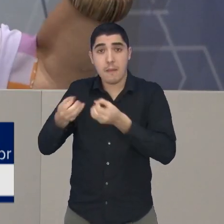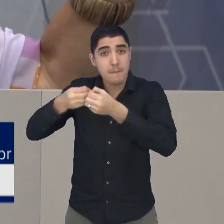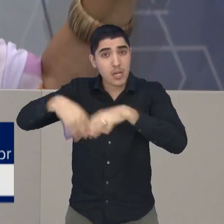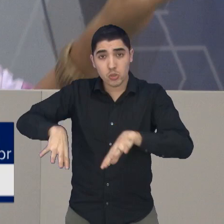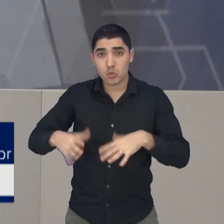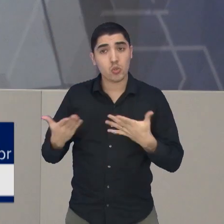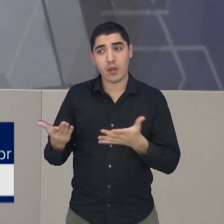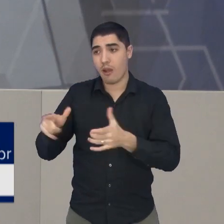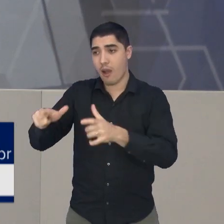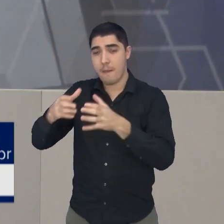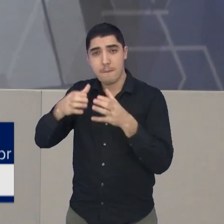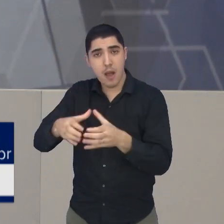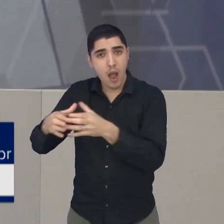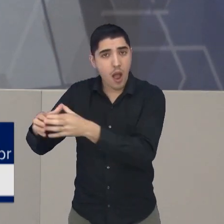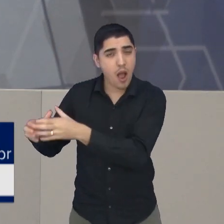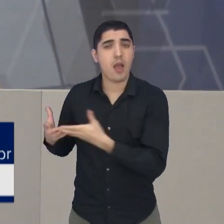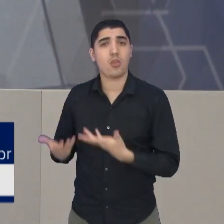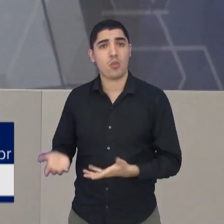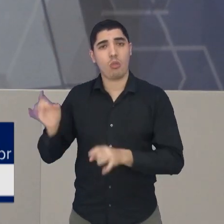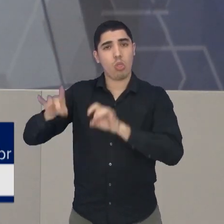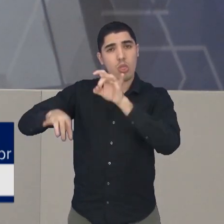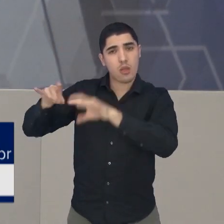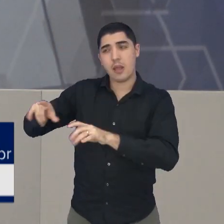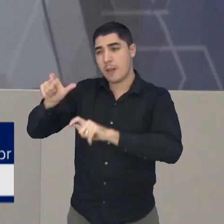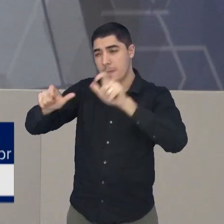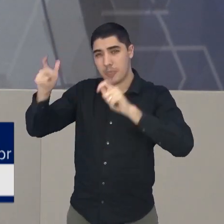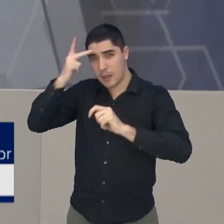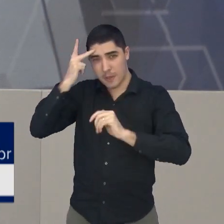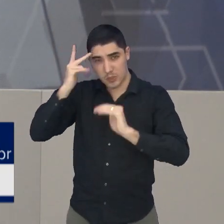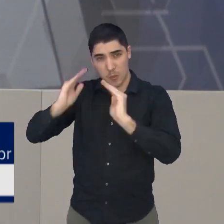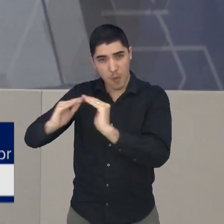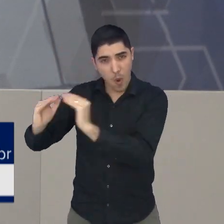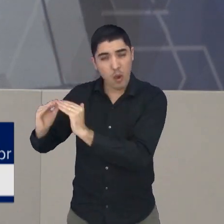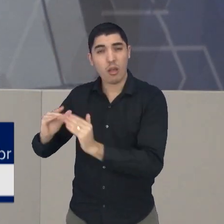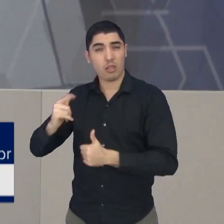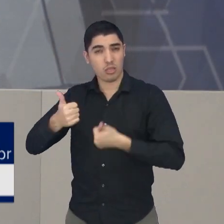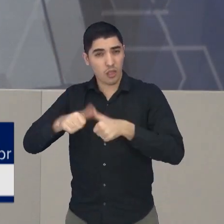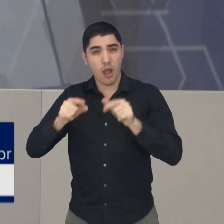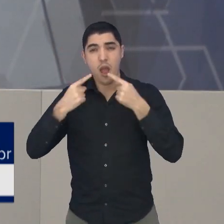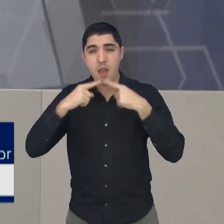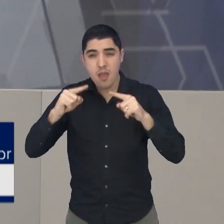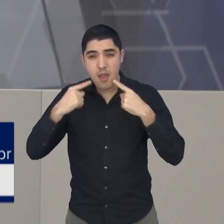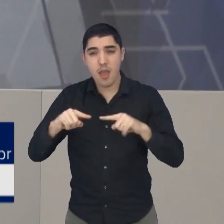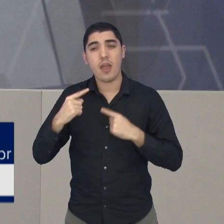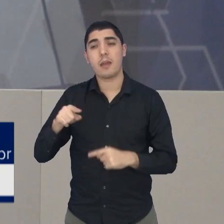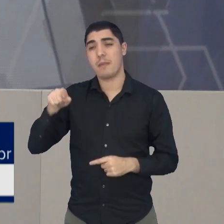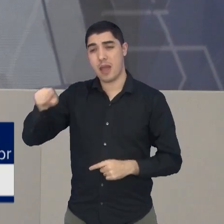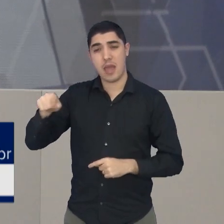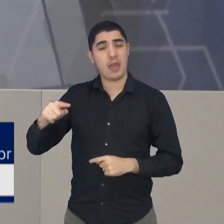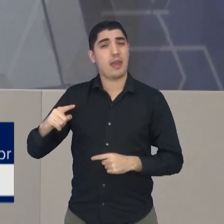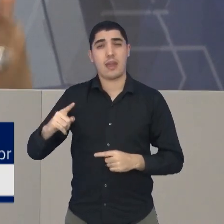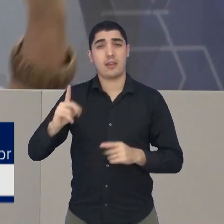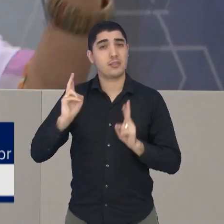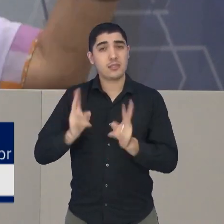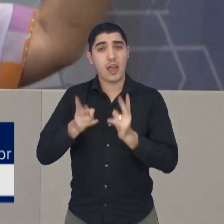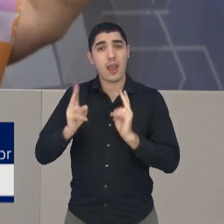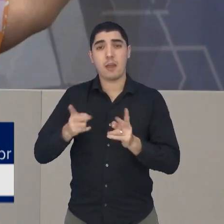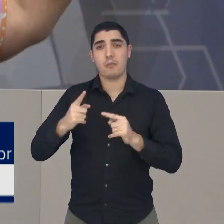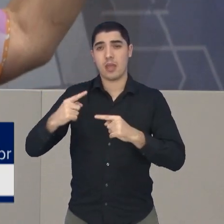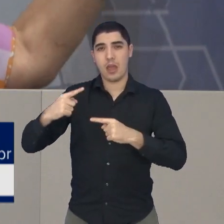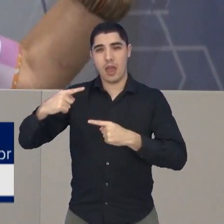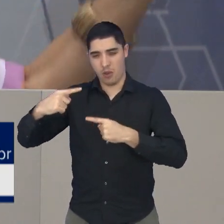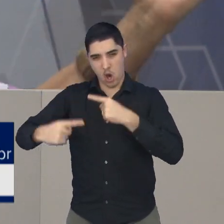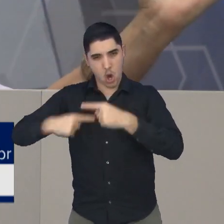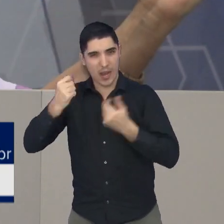mal para os bairros, né? Vários moradores estão reclamando que o pneu fura todo mês por conta